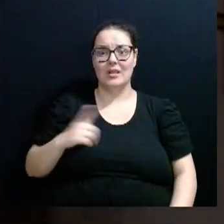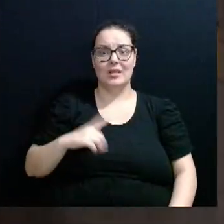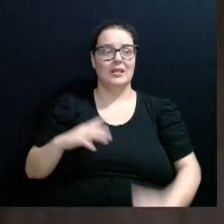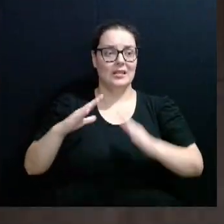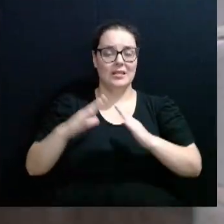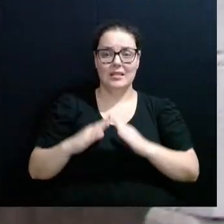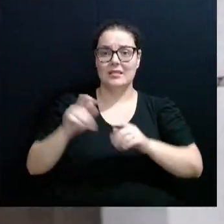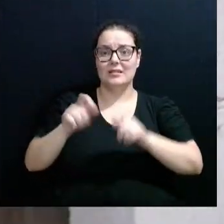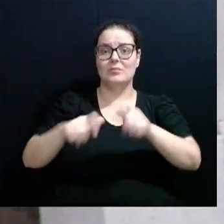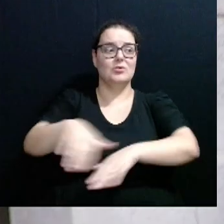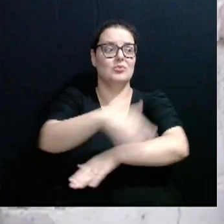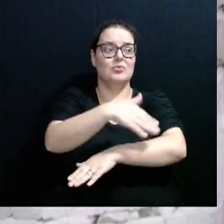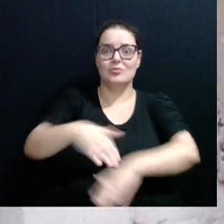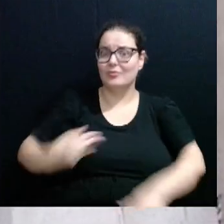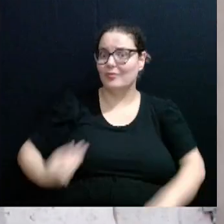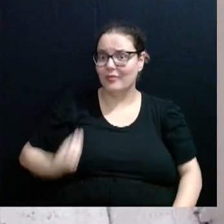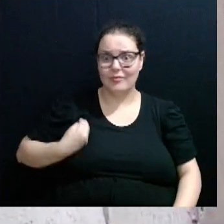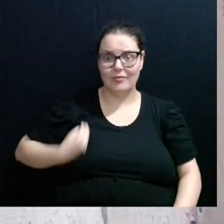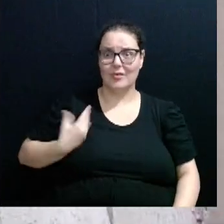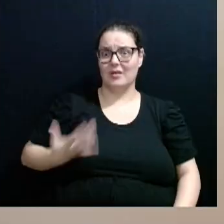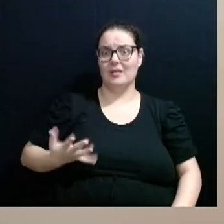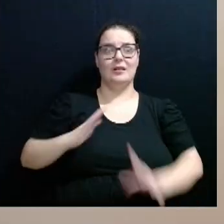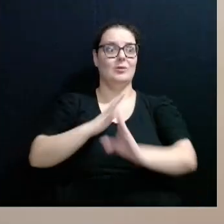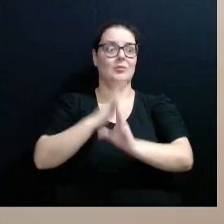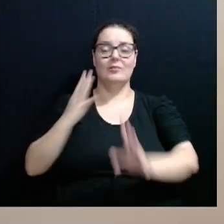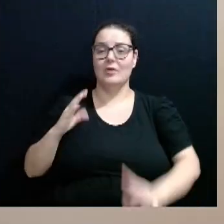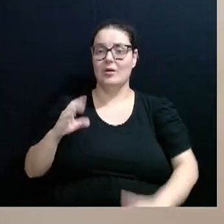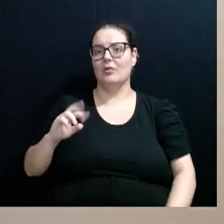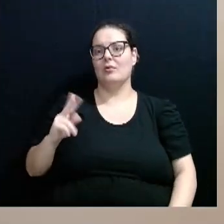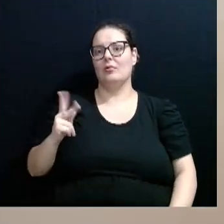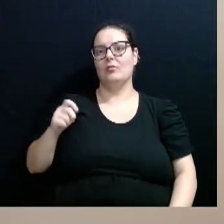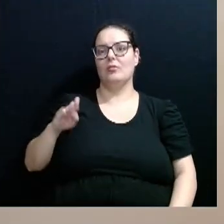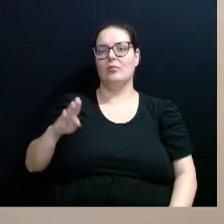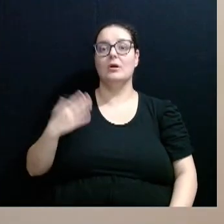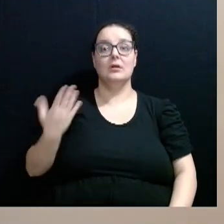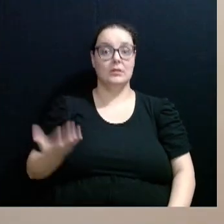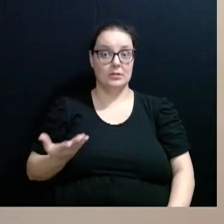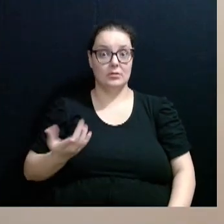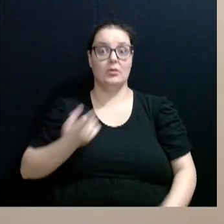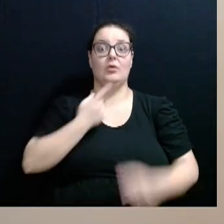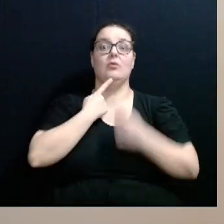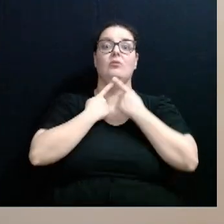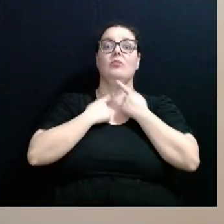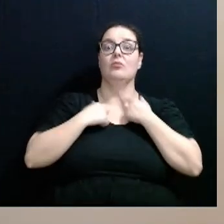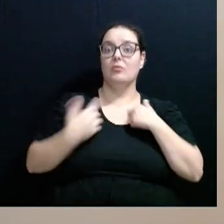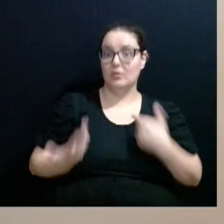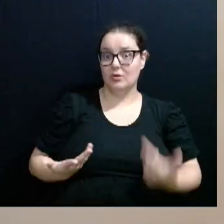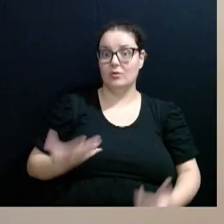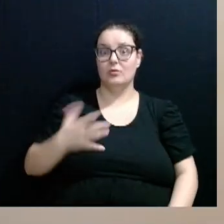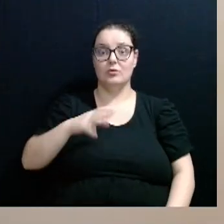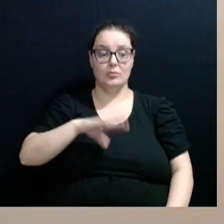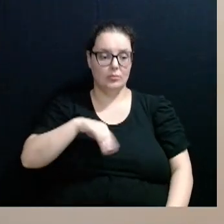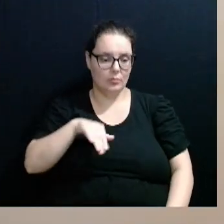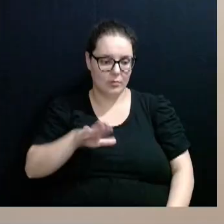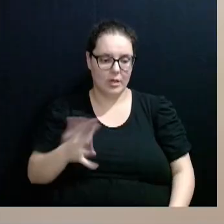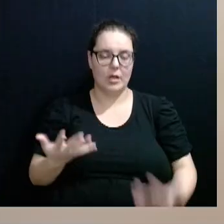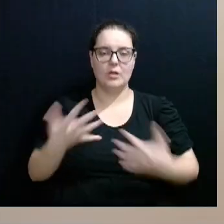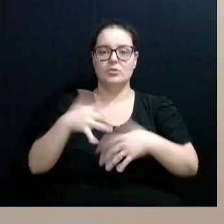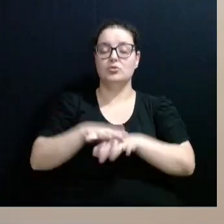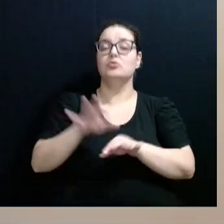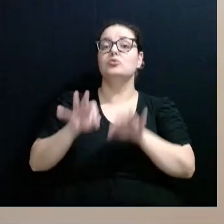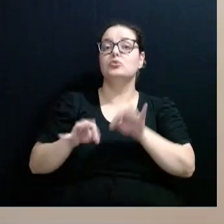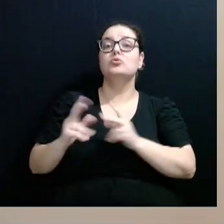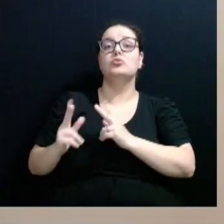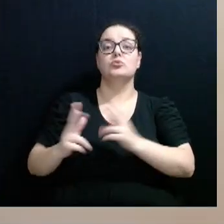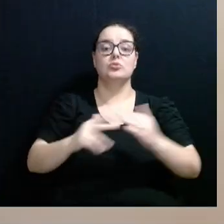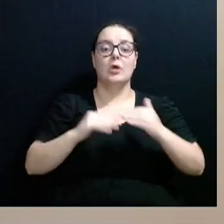uma fila imensa na Coab. Então foi com esse desejo de uma cidade mais inclusiva, justa e igualitária que